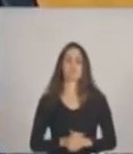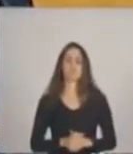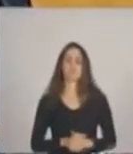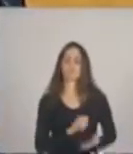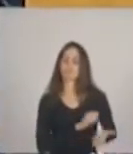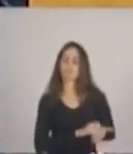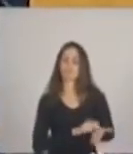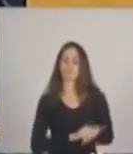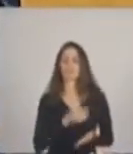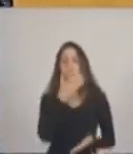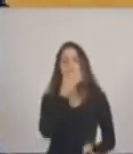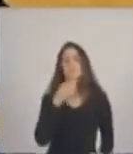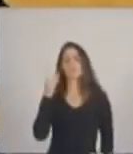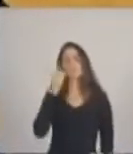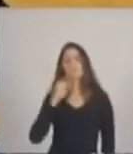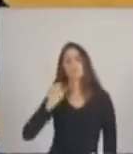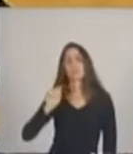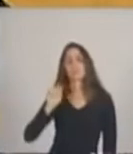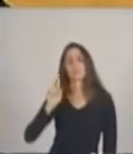Deputado Adilson Espíndola.